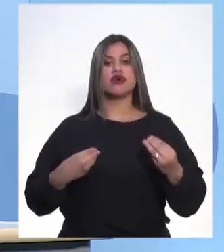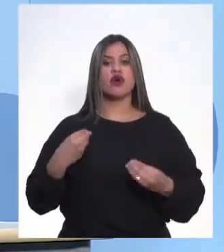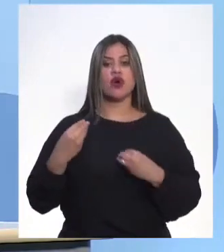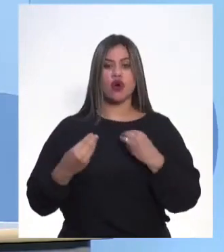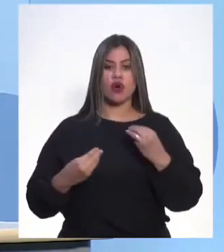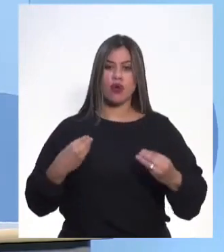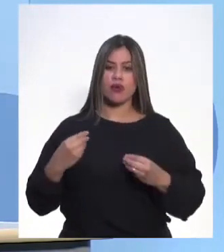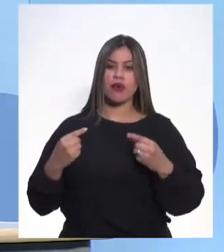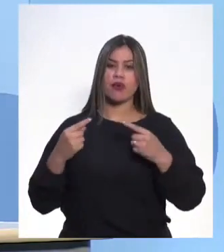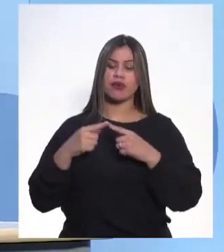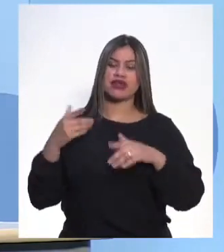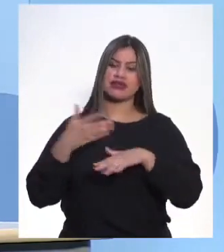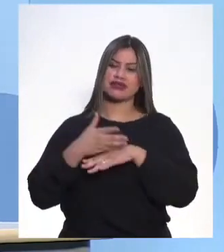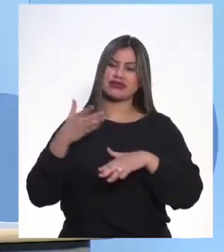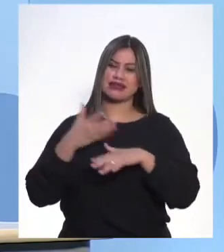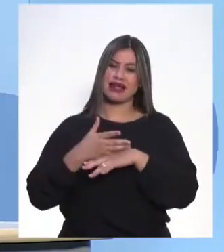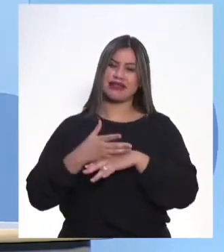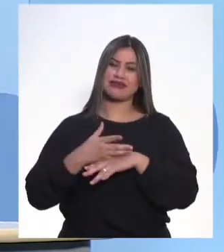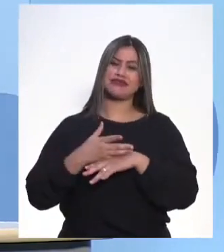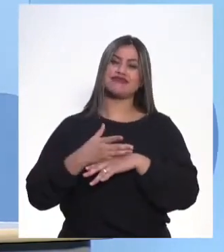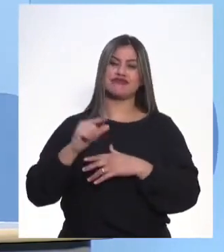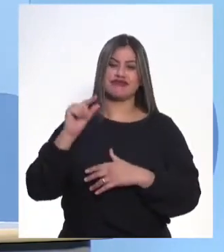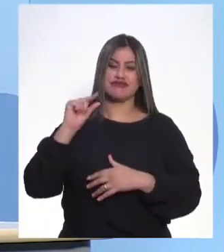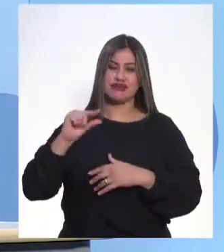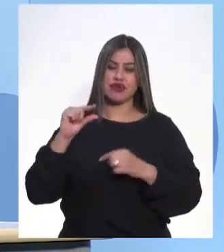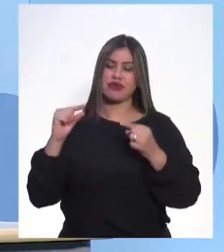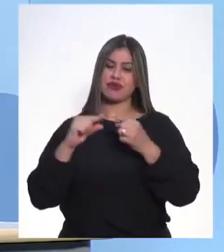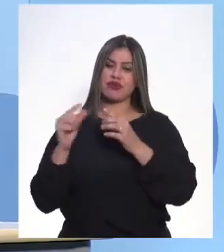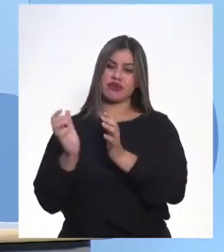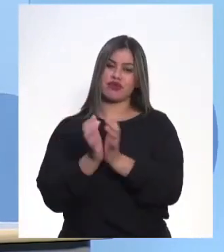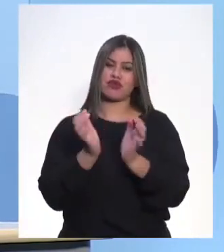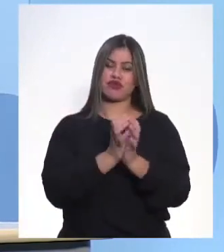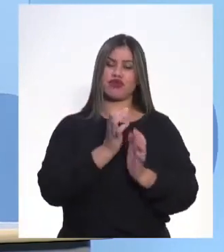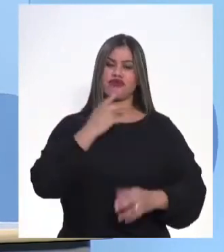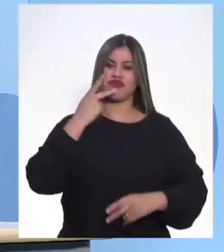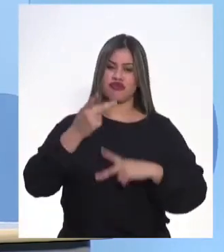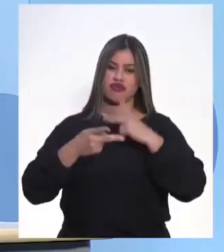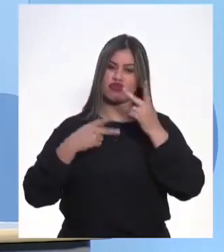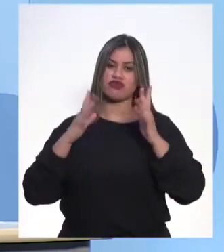aí com seu acesso restrito nesses grupos que a gente citou.